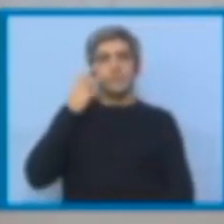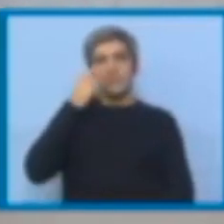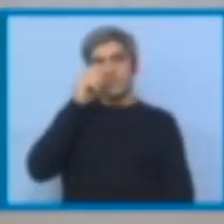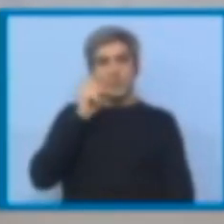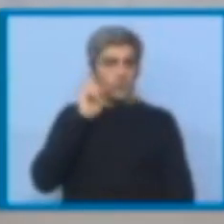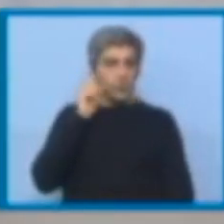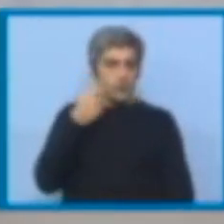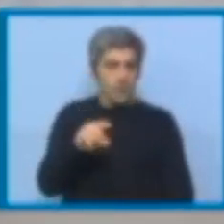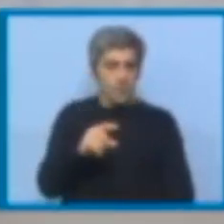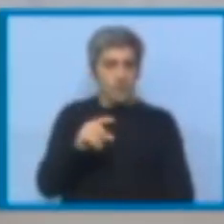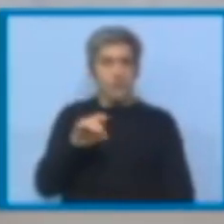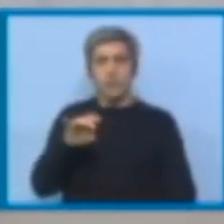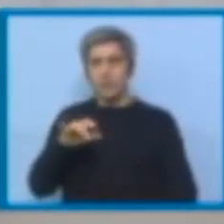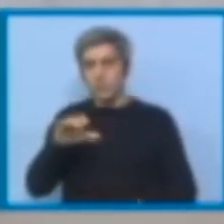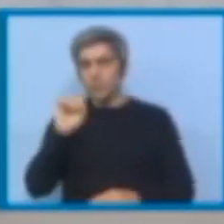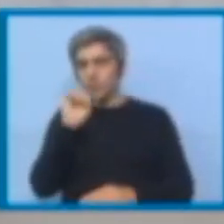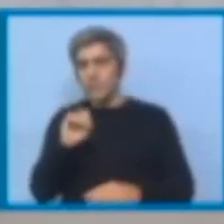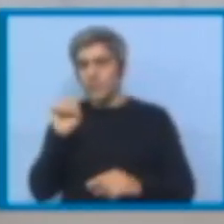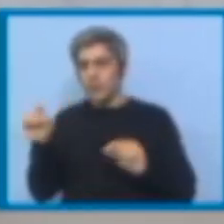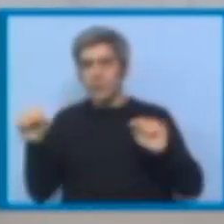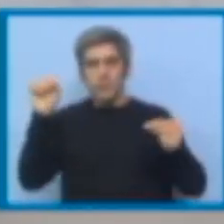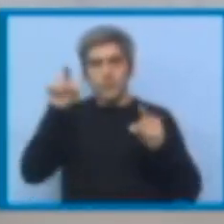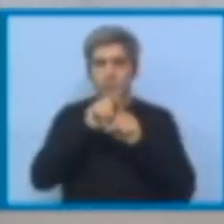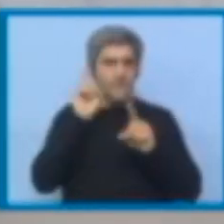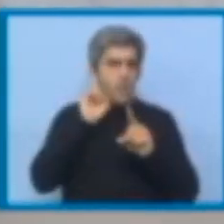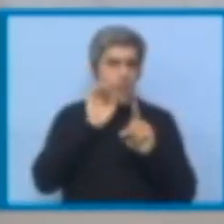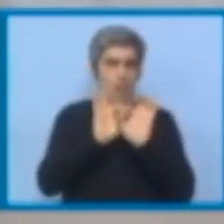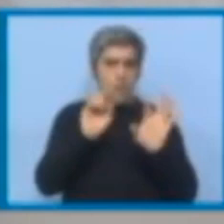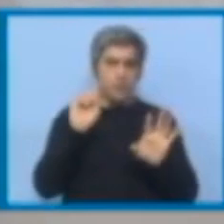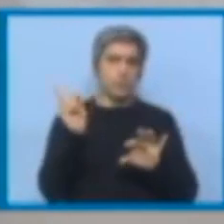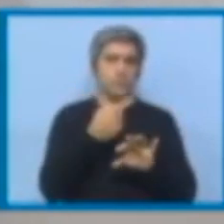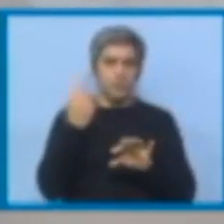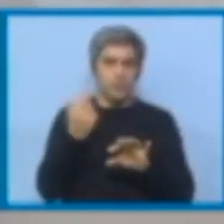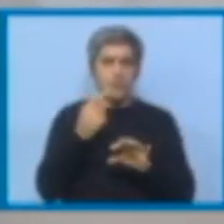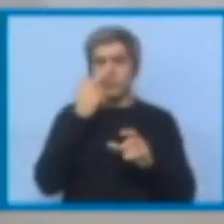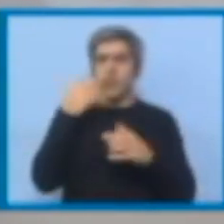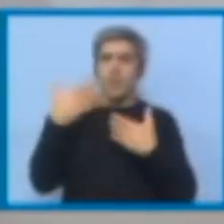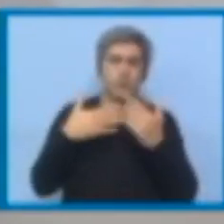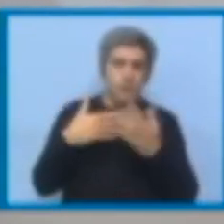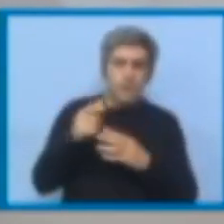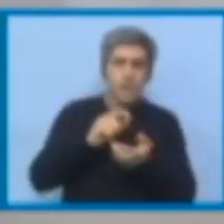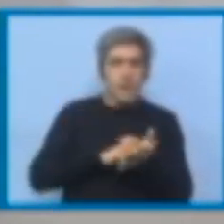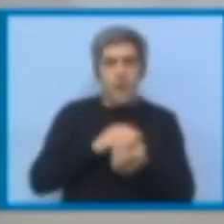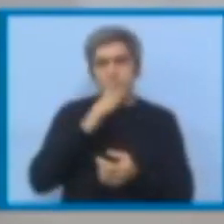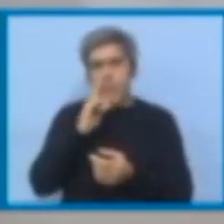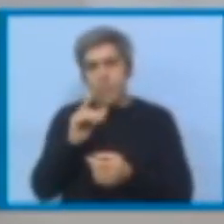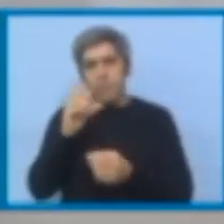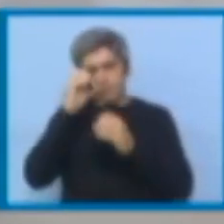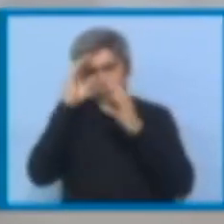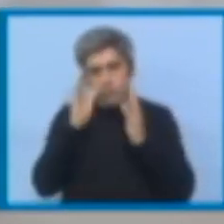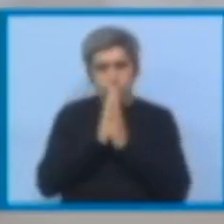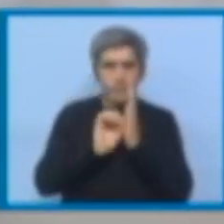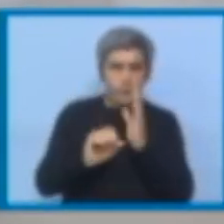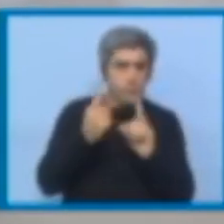si só, independentemente da localização geográfica, independentemente daquilo que aquela pessoa é, da sua raça, da sua cor, da sua ideologia, da